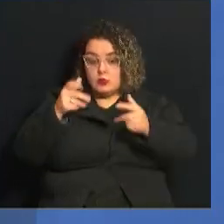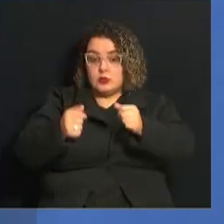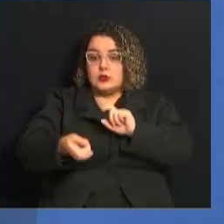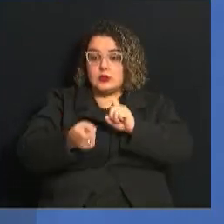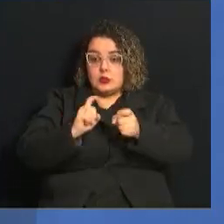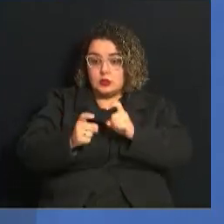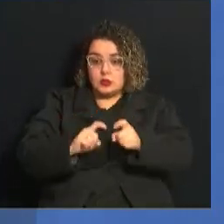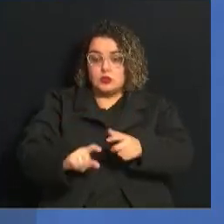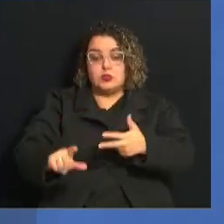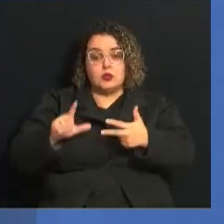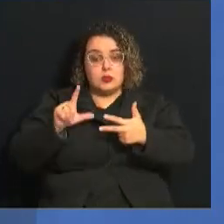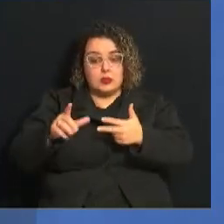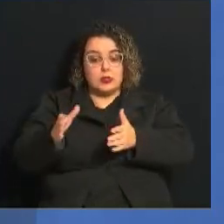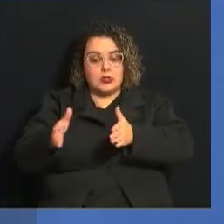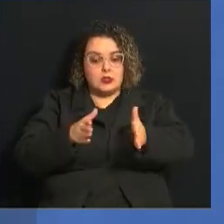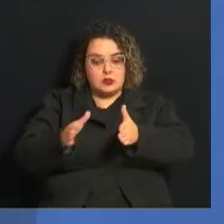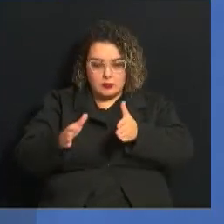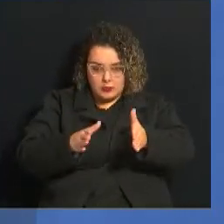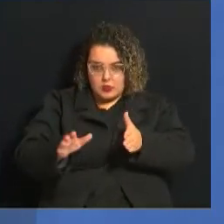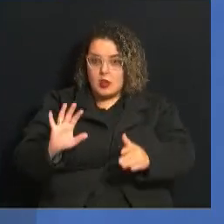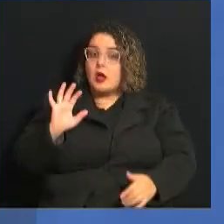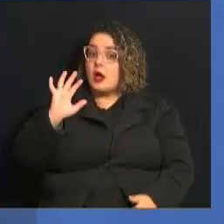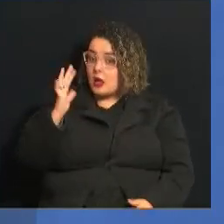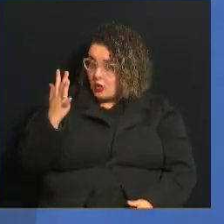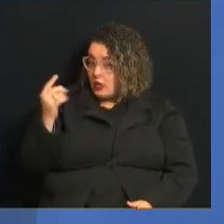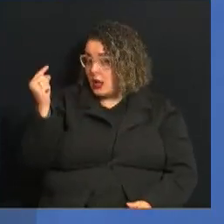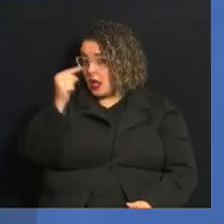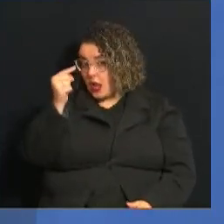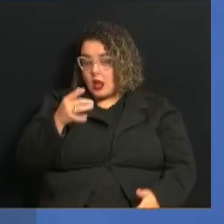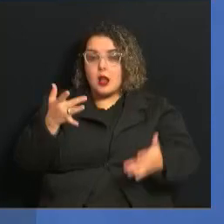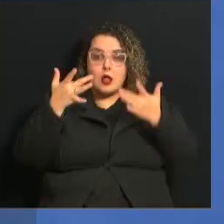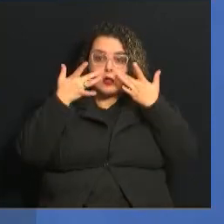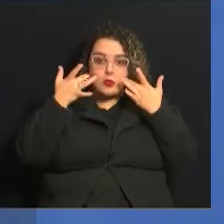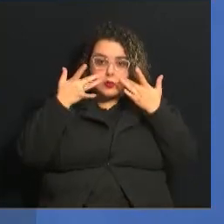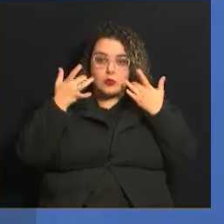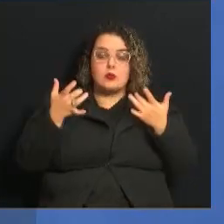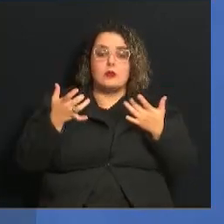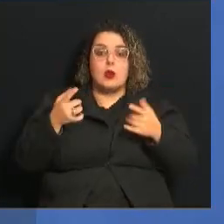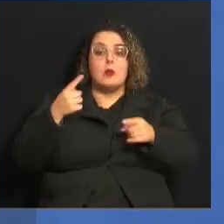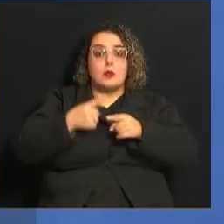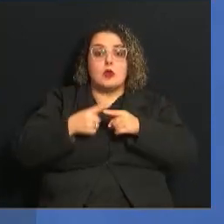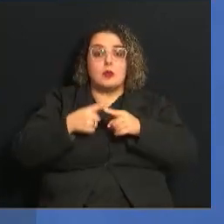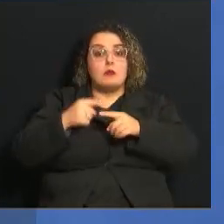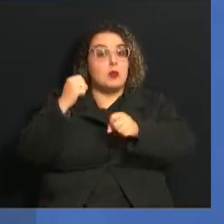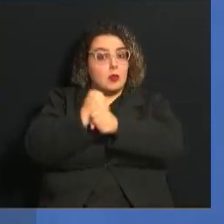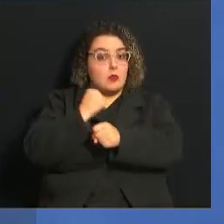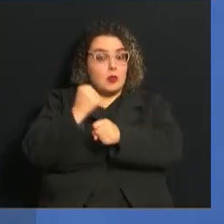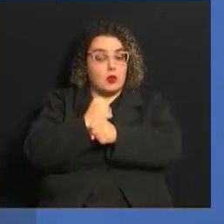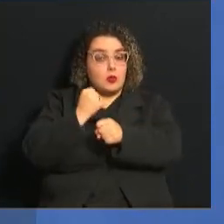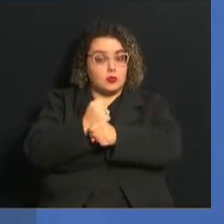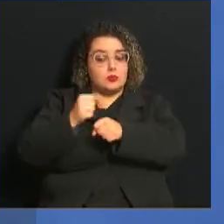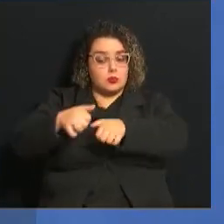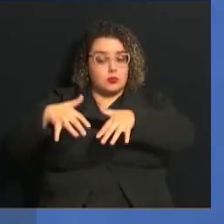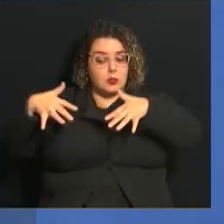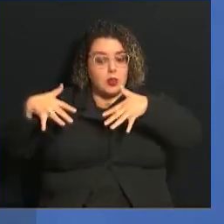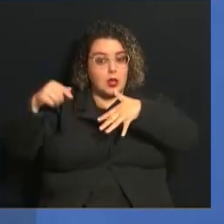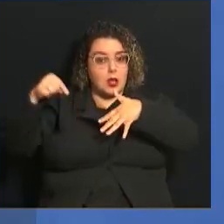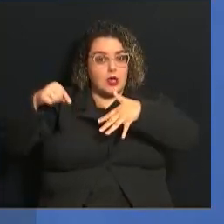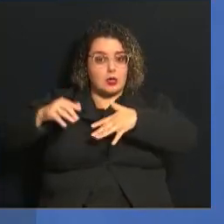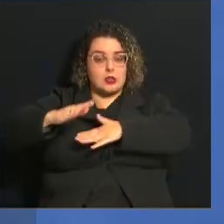reuniões no legislativo neste momento acontecem lá no teatro Bento Quirino porque nós estamos com a reforma do plenário do Legislativo